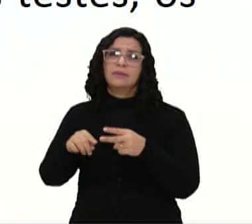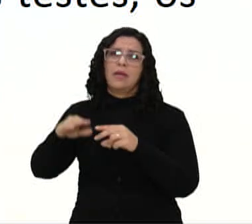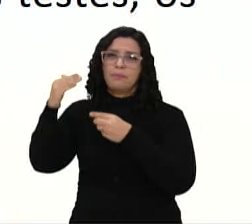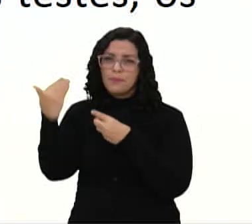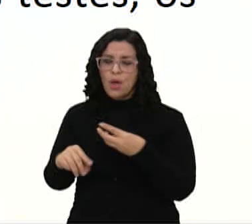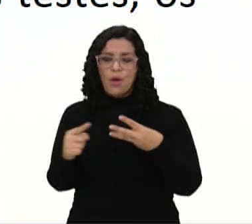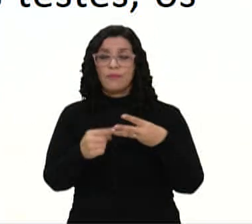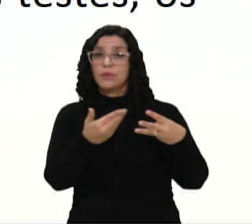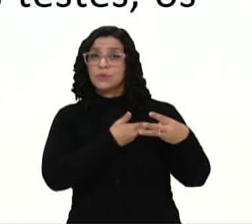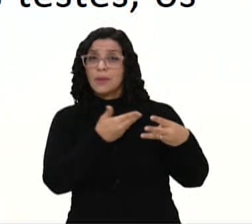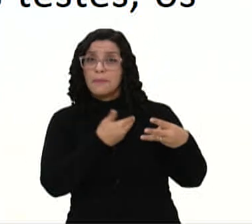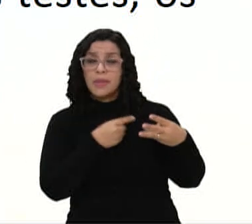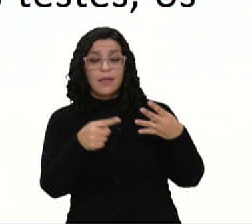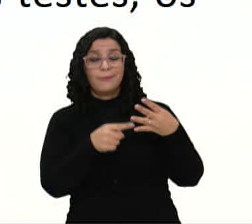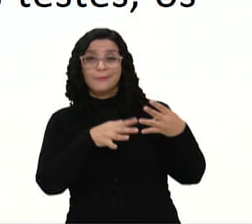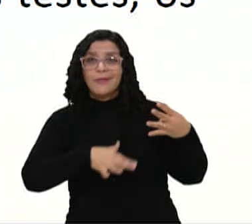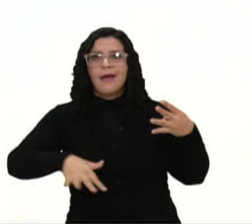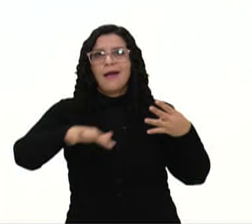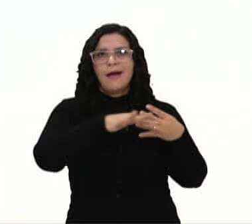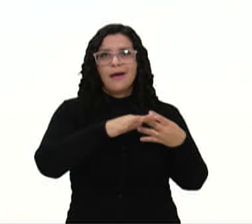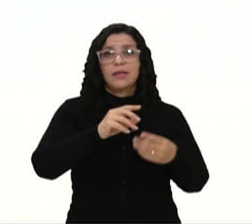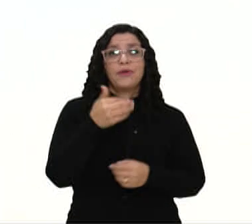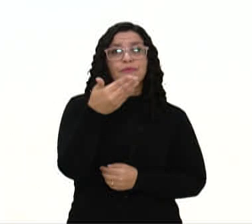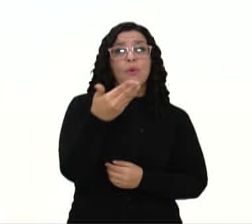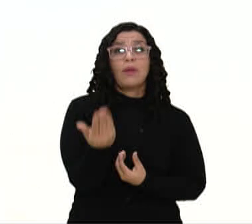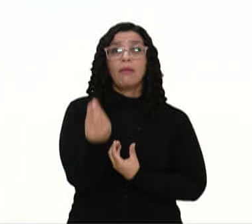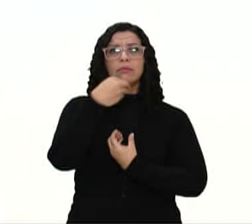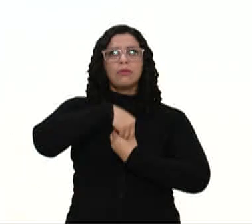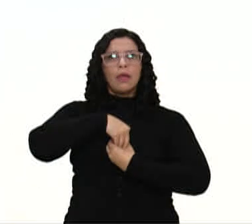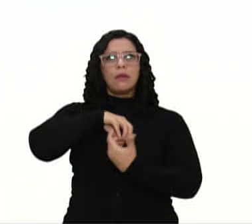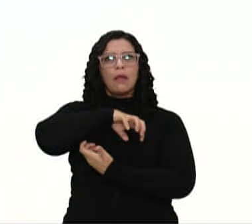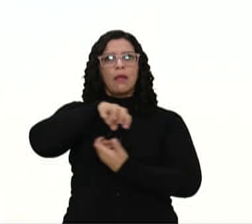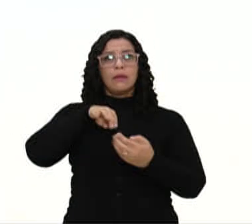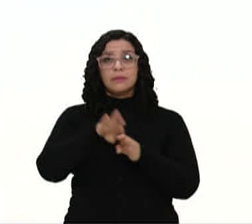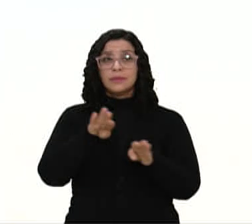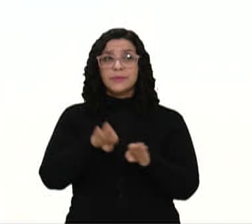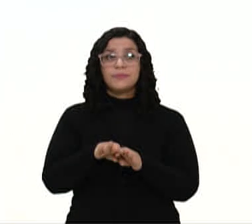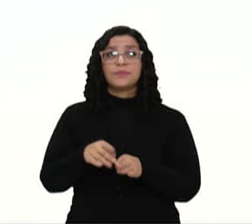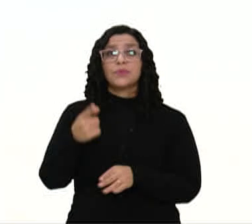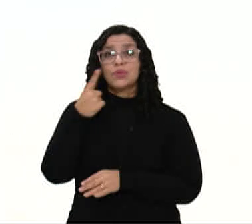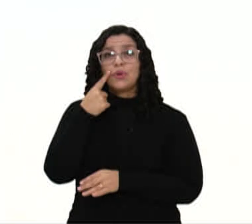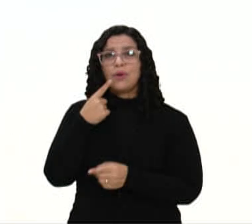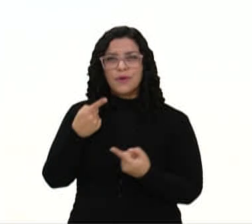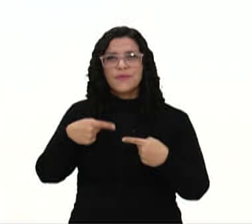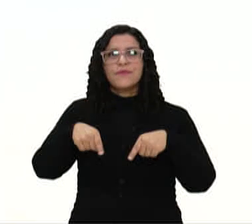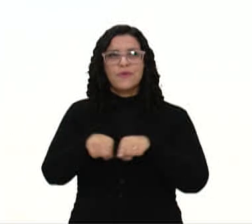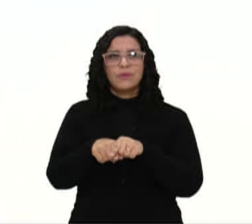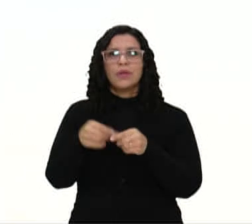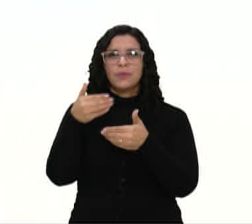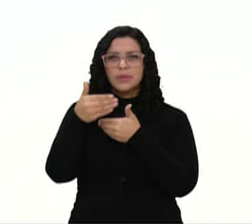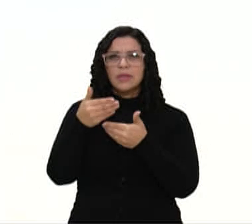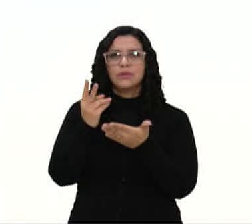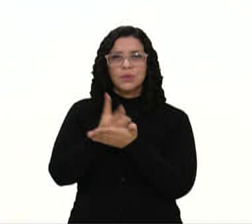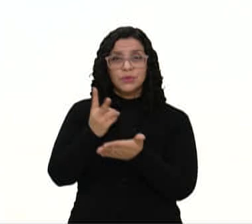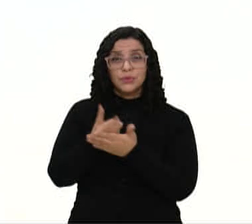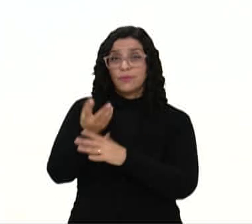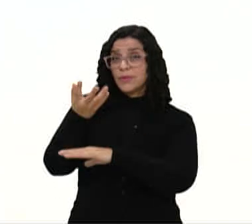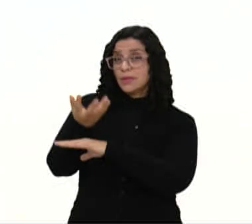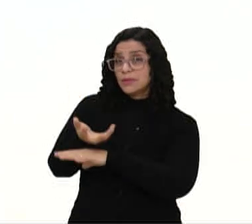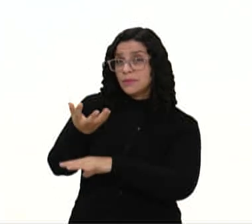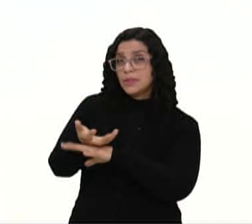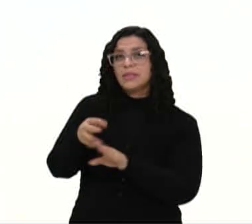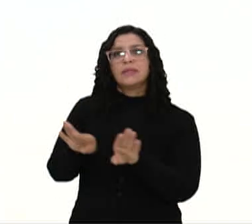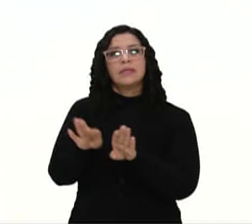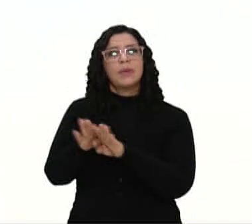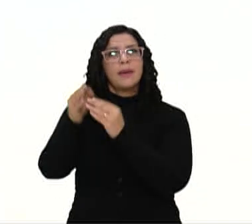volta, o clima dentro de ti. A matéria, temos aqui uma repetição, né? Vamos lá. A matéria,